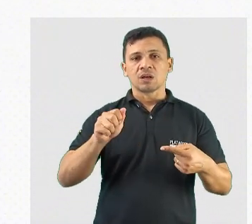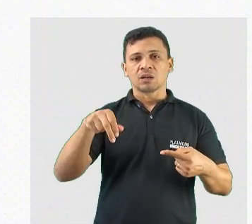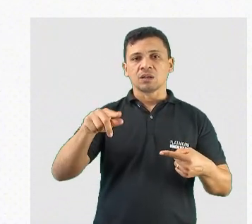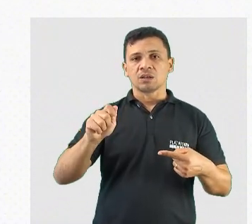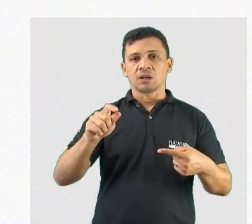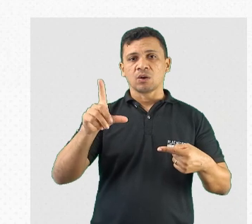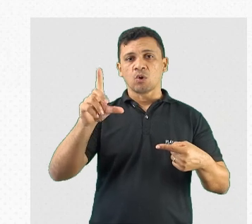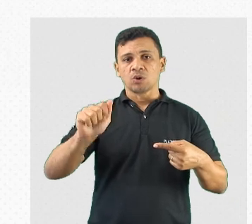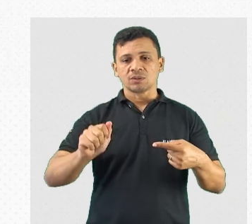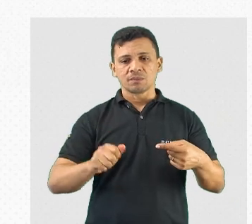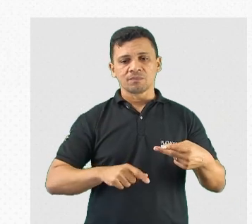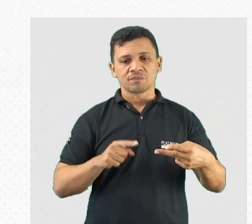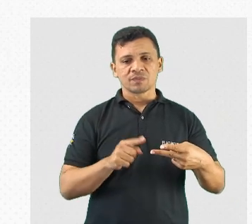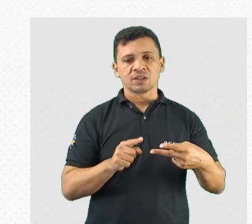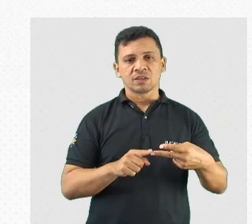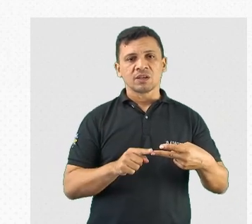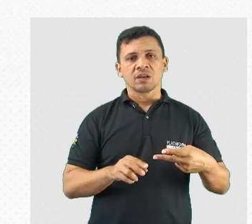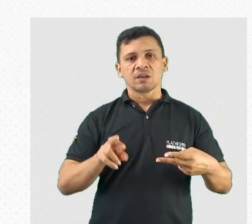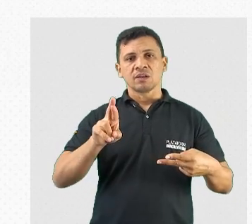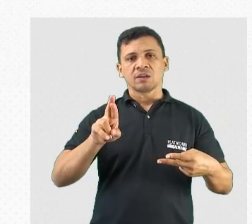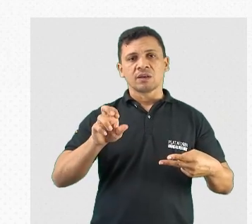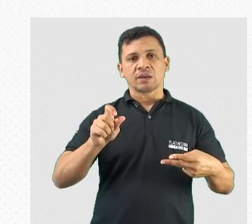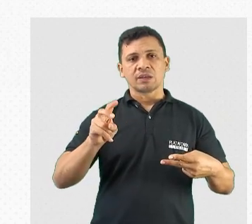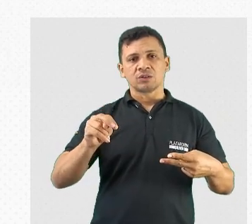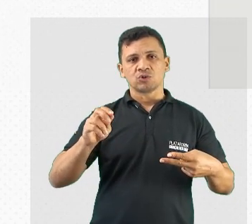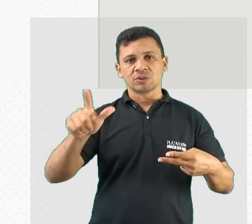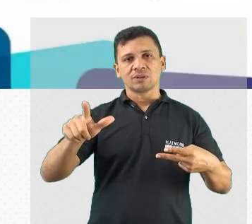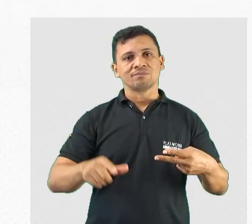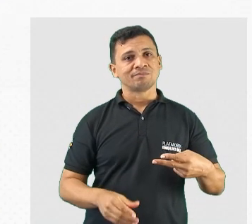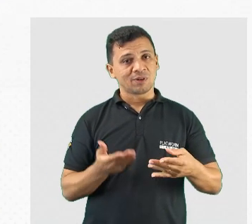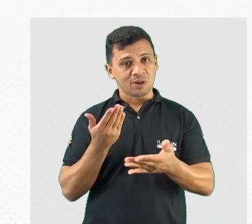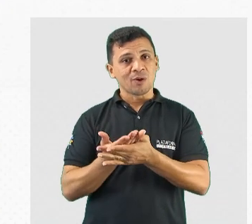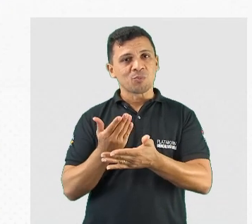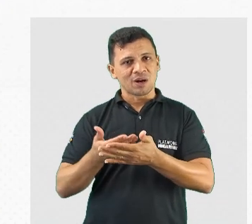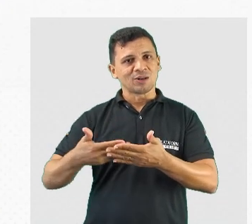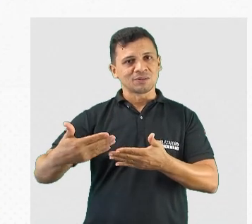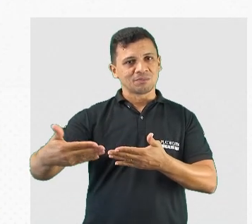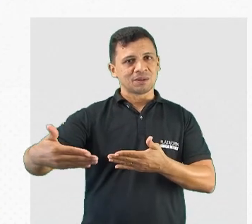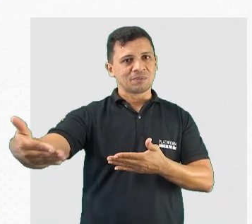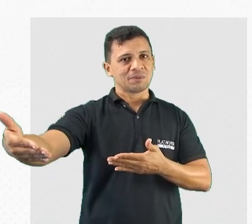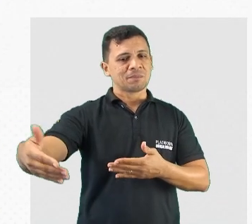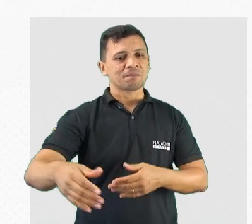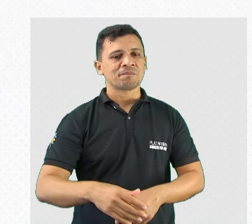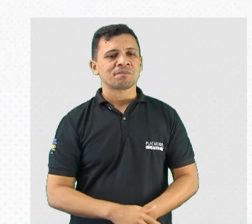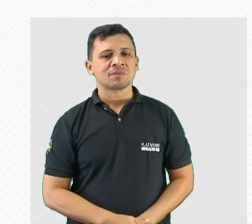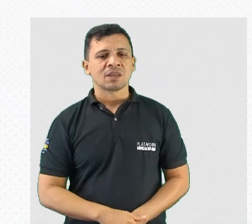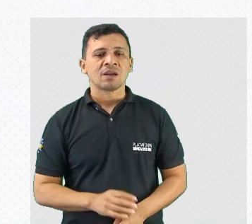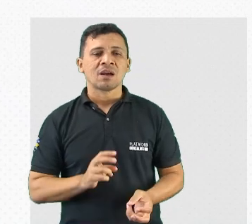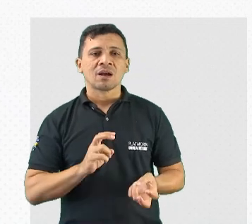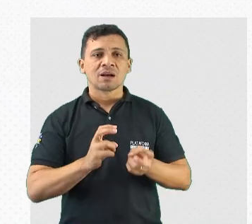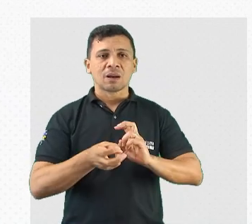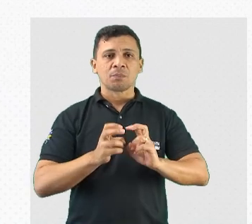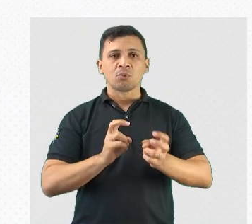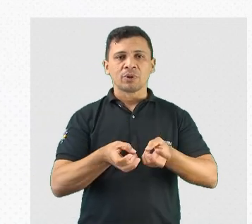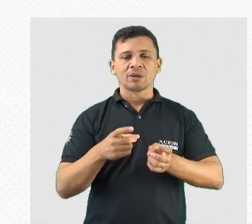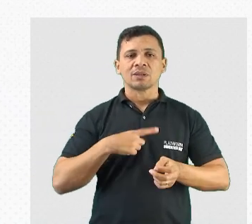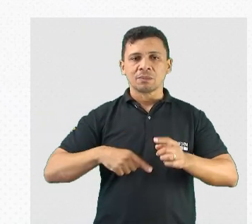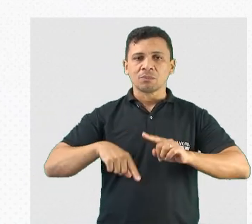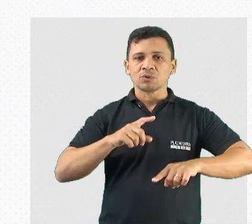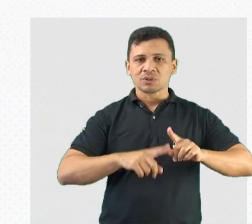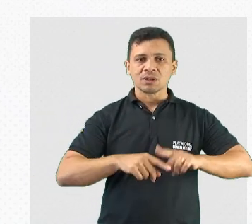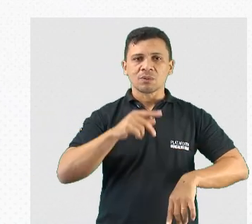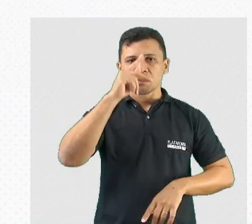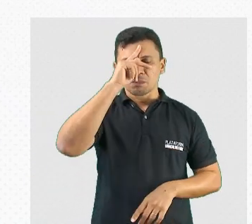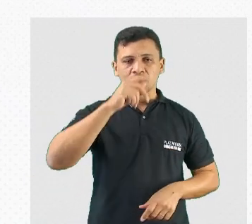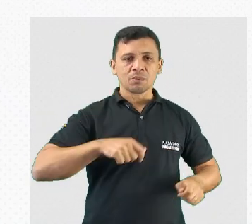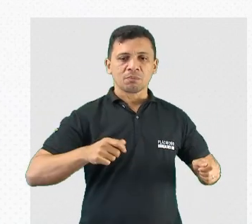e a capoeira regional, mas isso é uma aula para a gente trabalhar mais ainda, só quero citar. Na capoeira você tem instrumentos musical próprios,